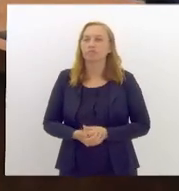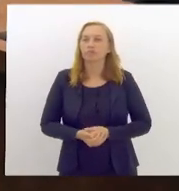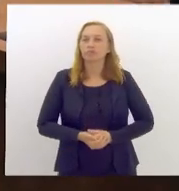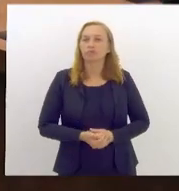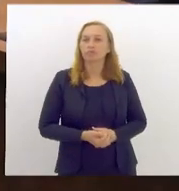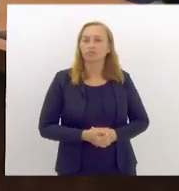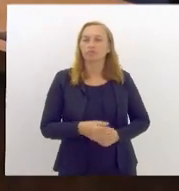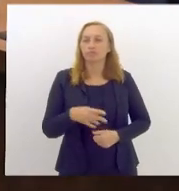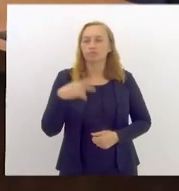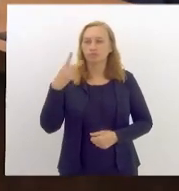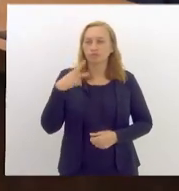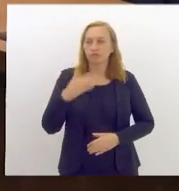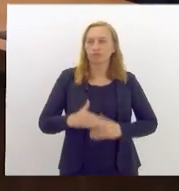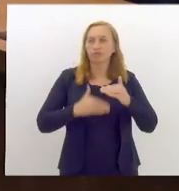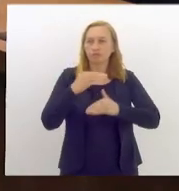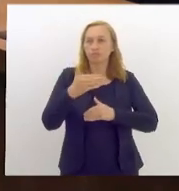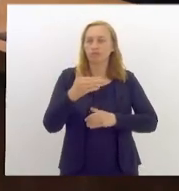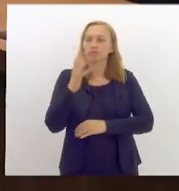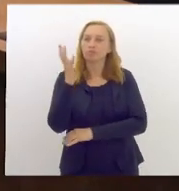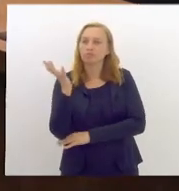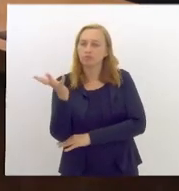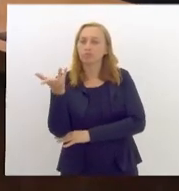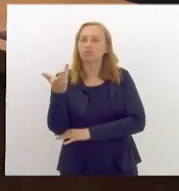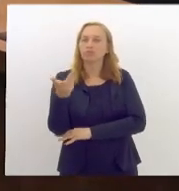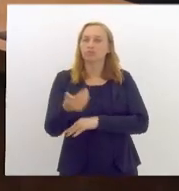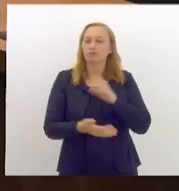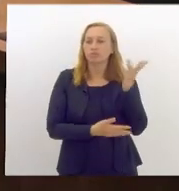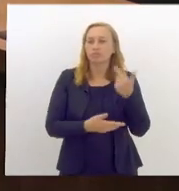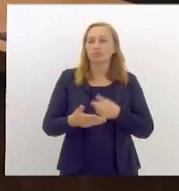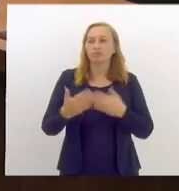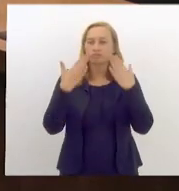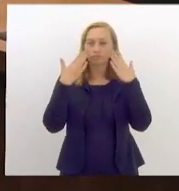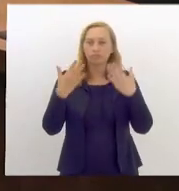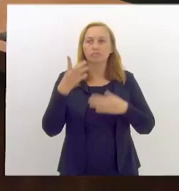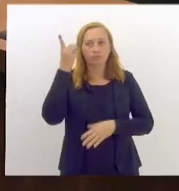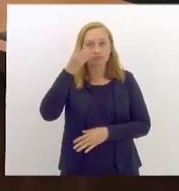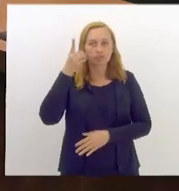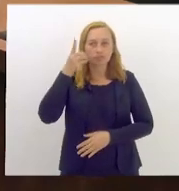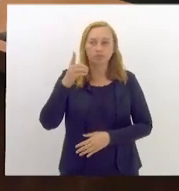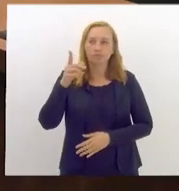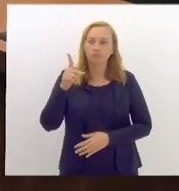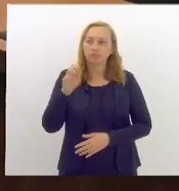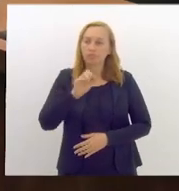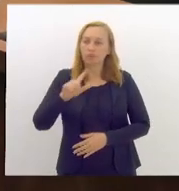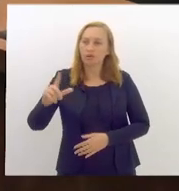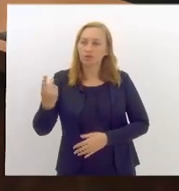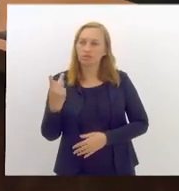que diz respeito Essa política ambiental desenvolvimento Florestal apresentado pelo Deputado Pampulha